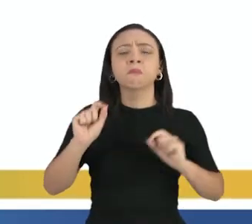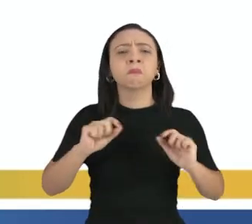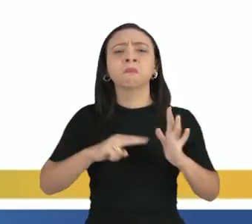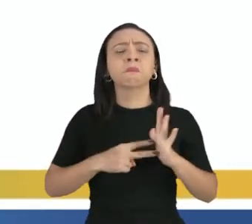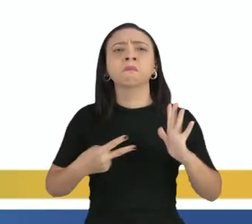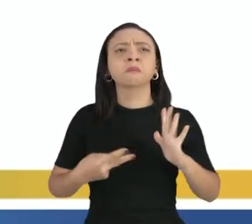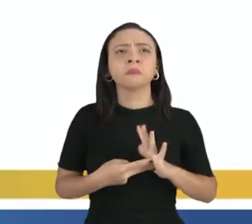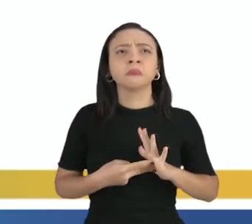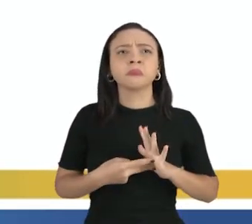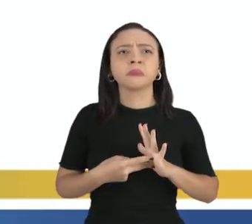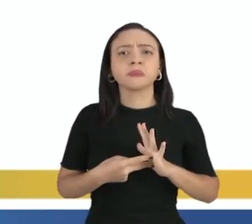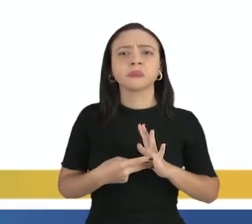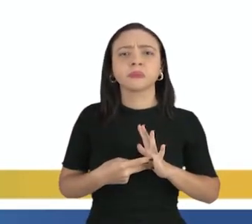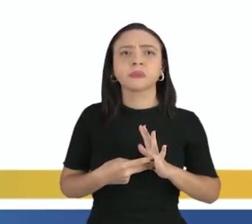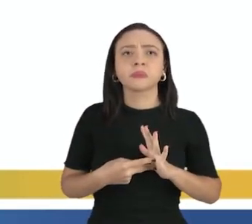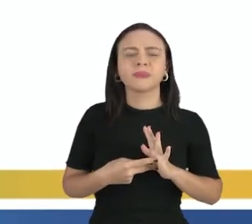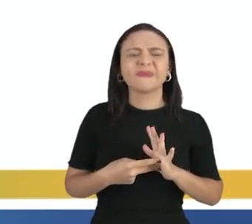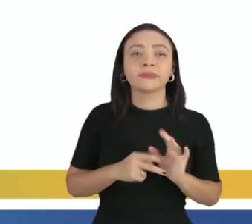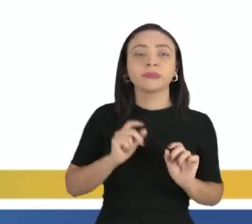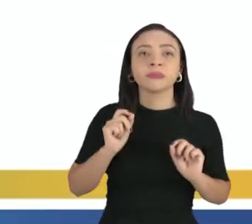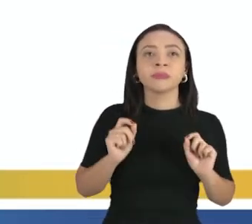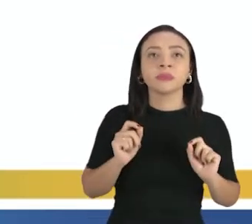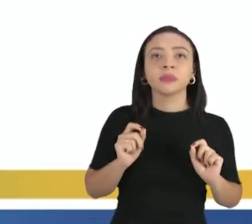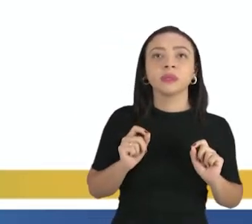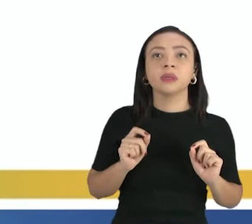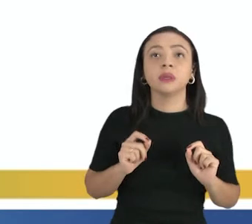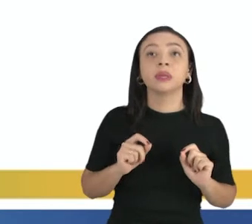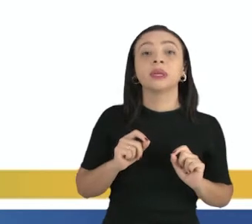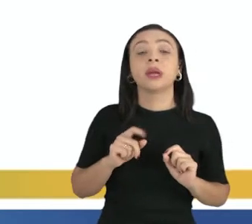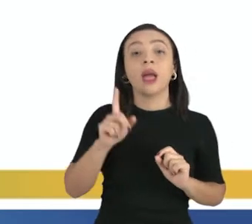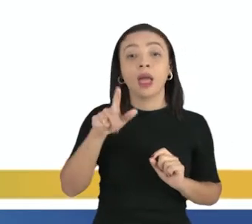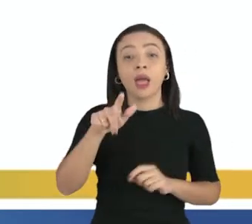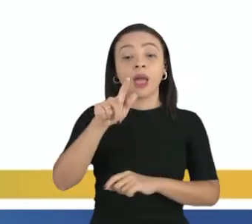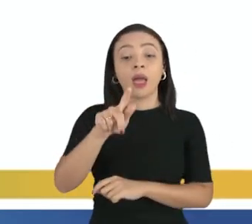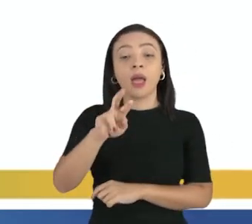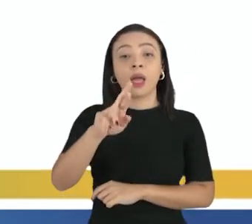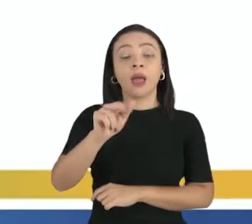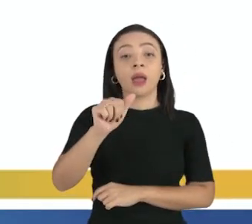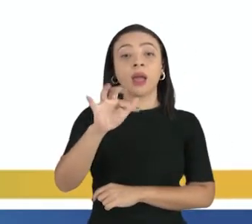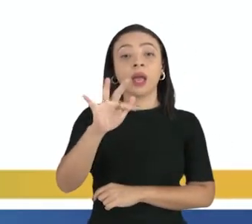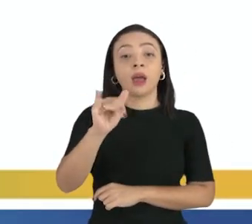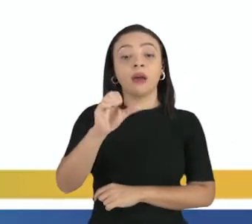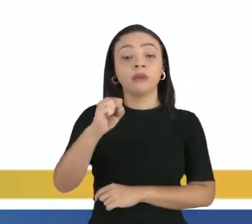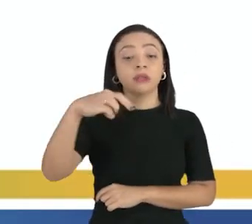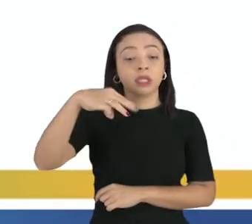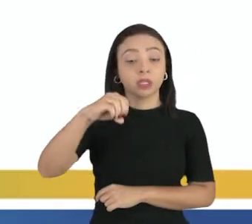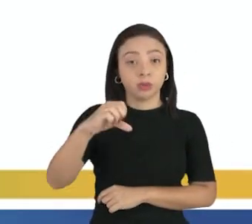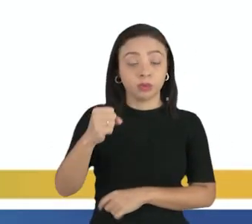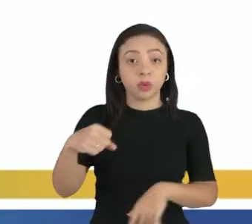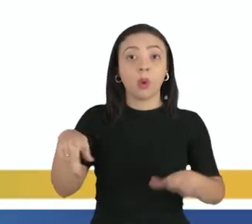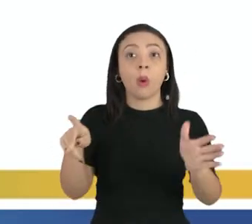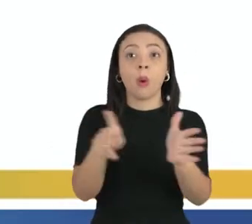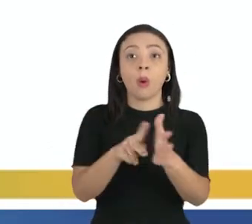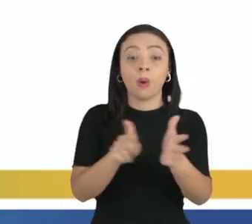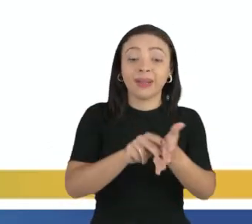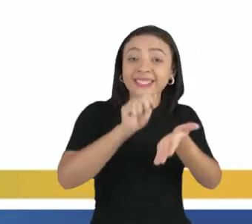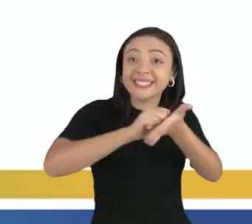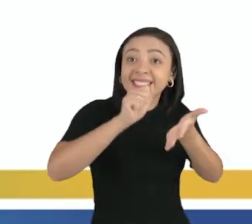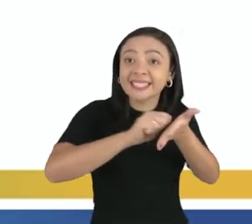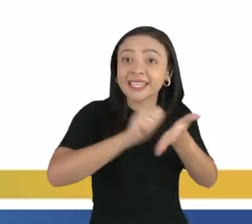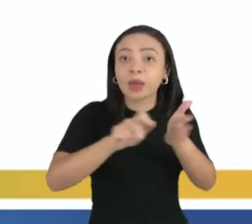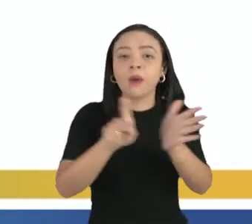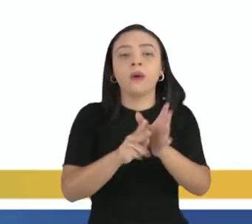são esses quenês? São grafismos indígenas, é a escrita indígena,